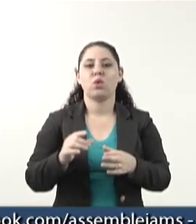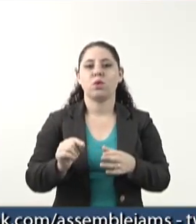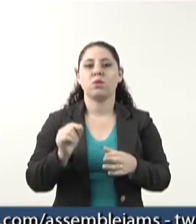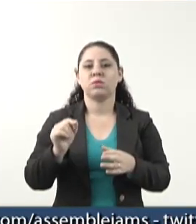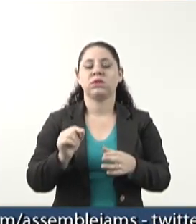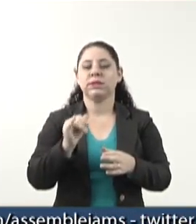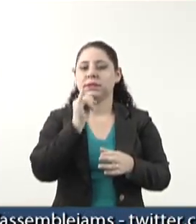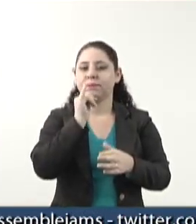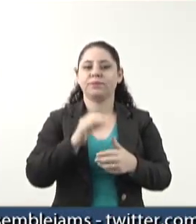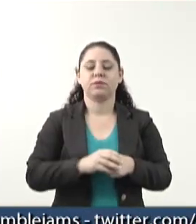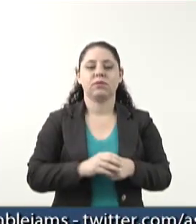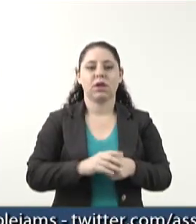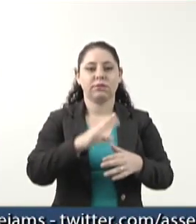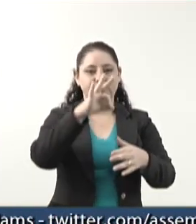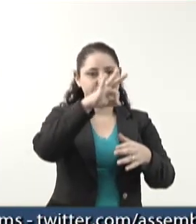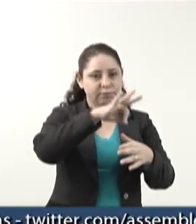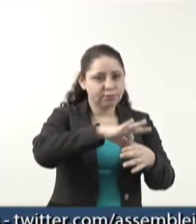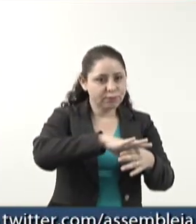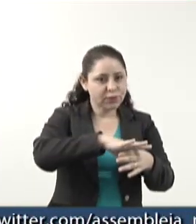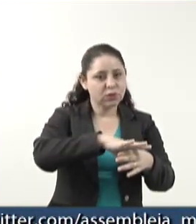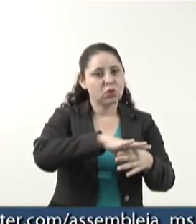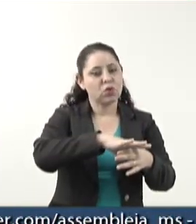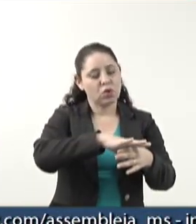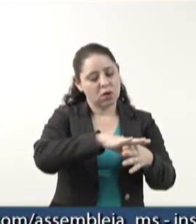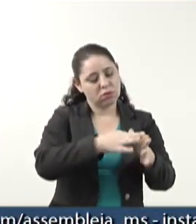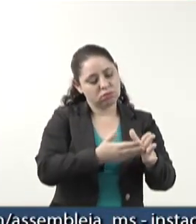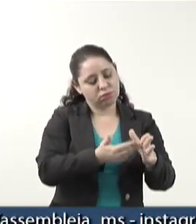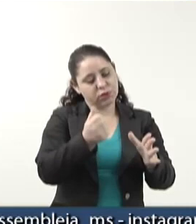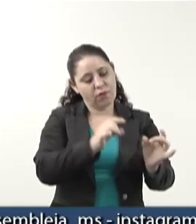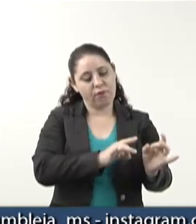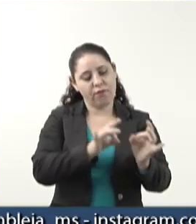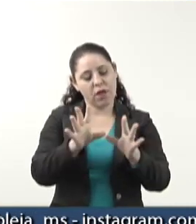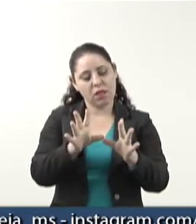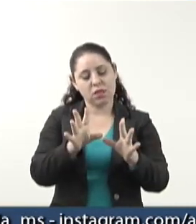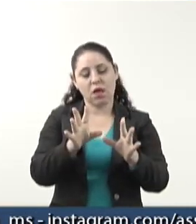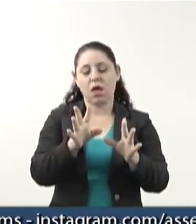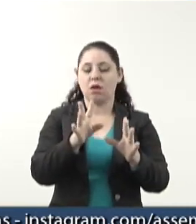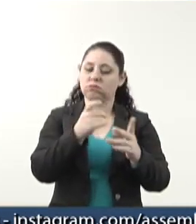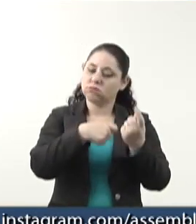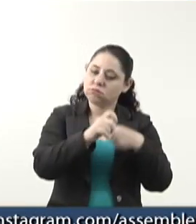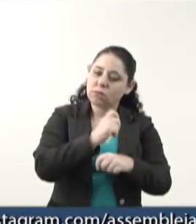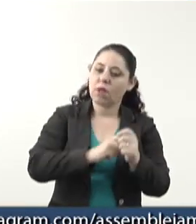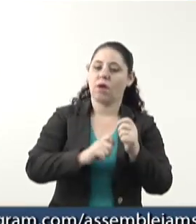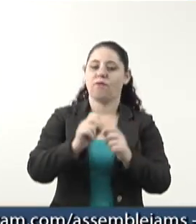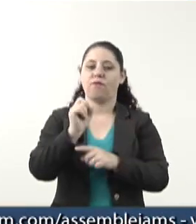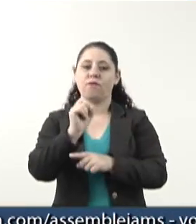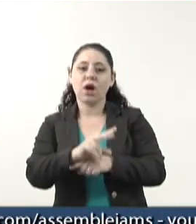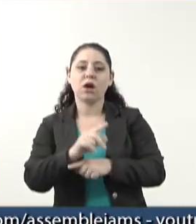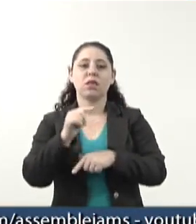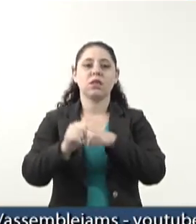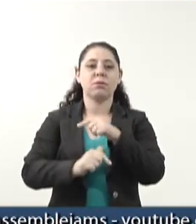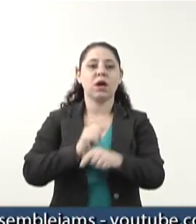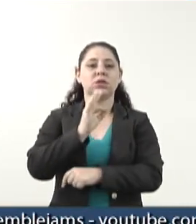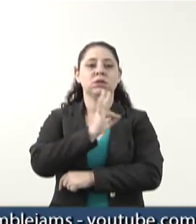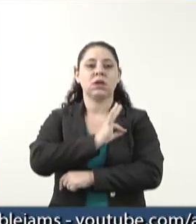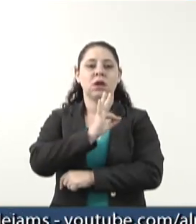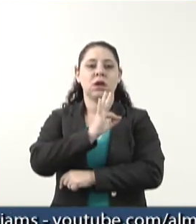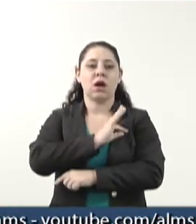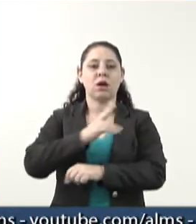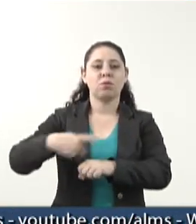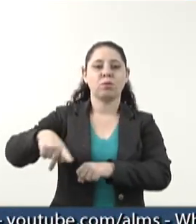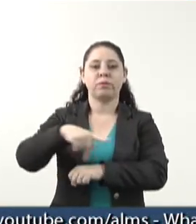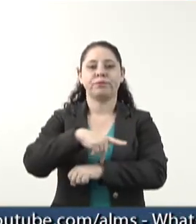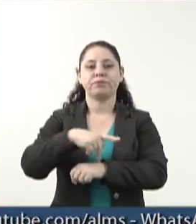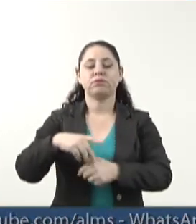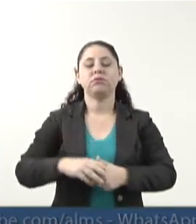que tira um produto e no outro dia coloca outro e traz renda emprego para o nosso